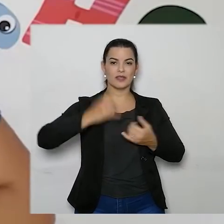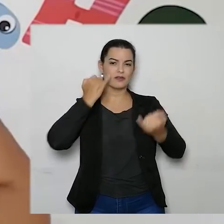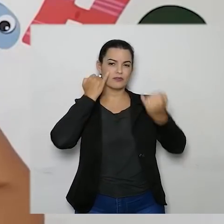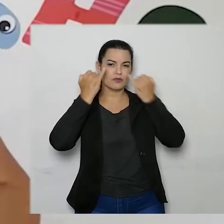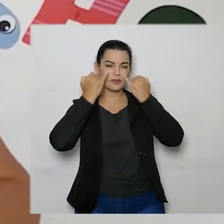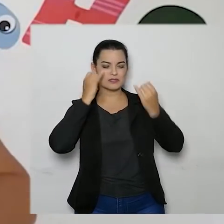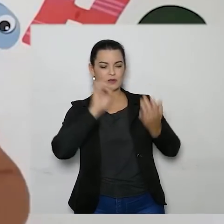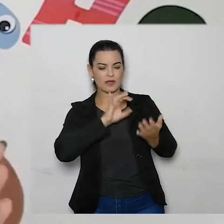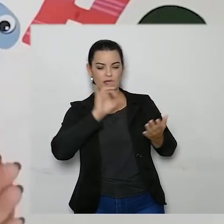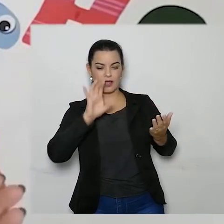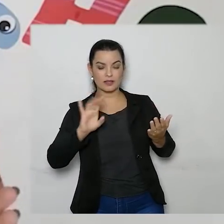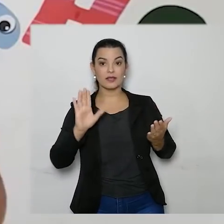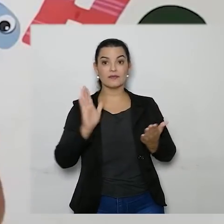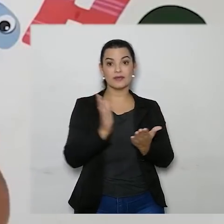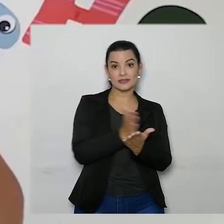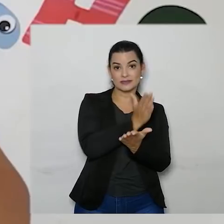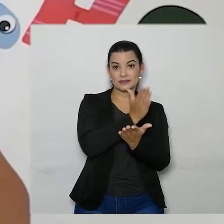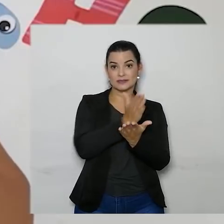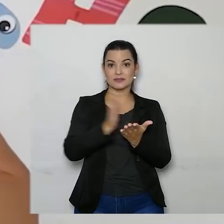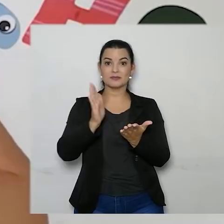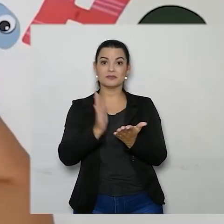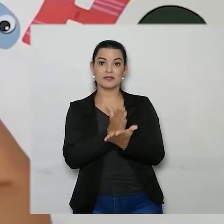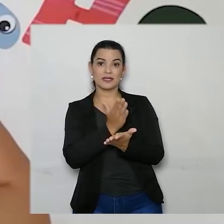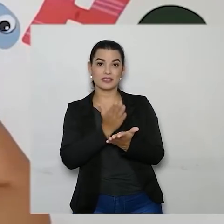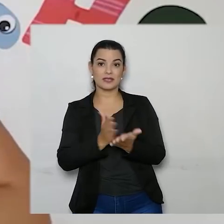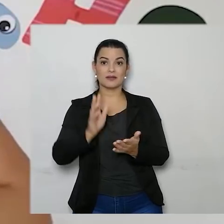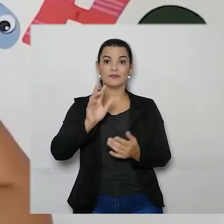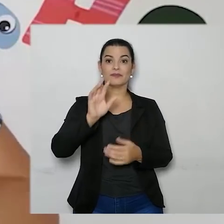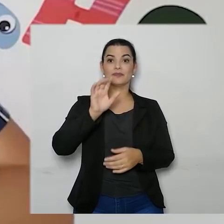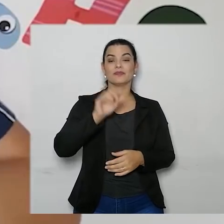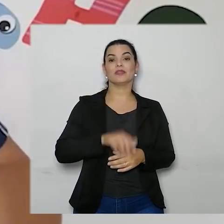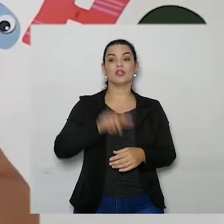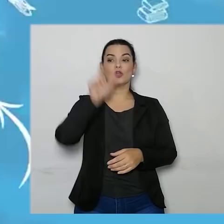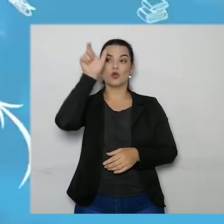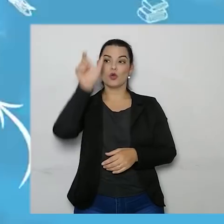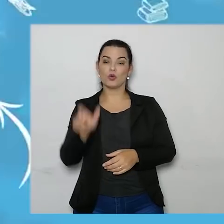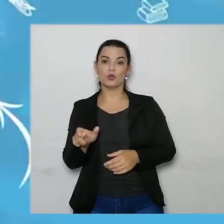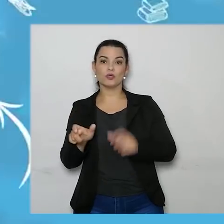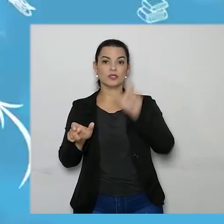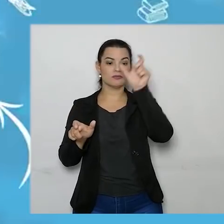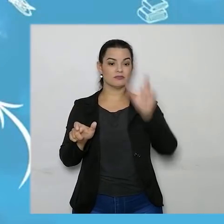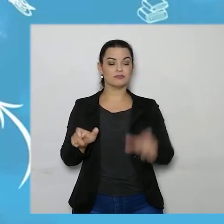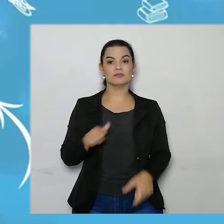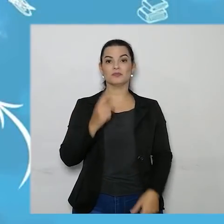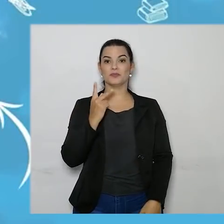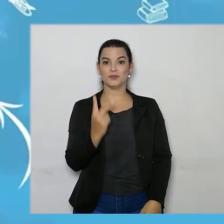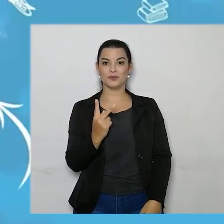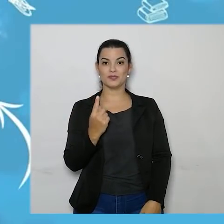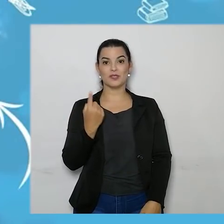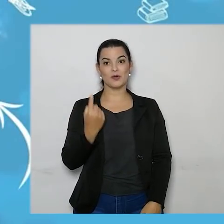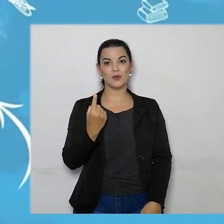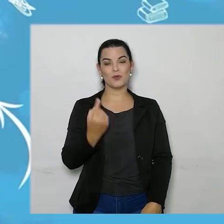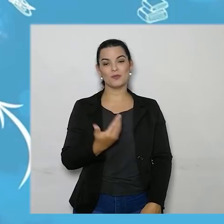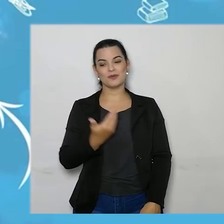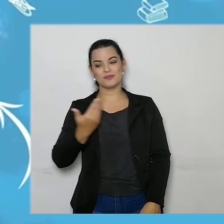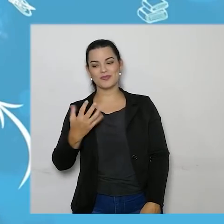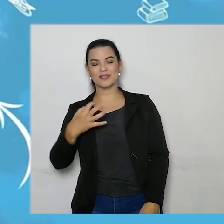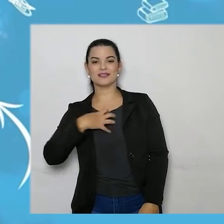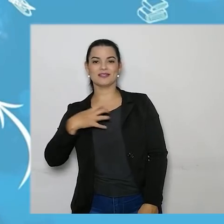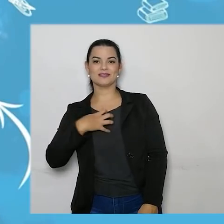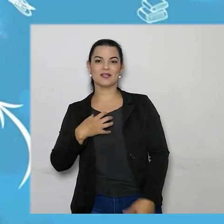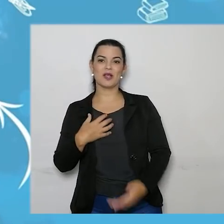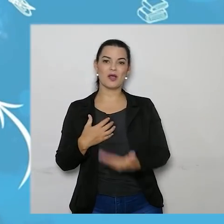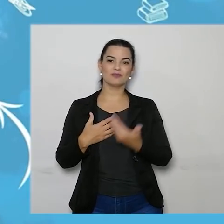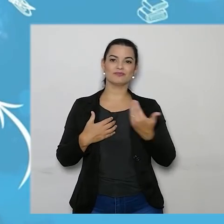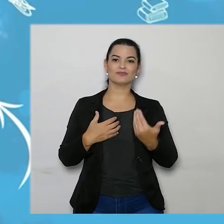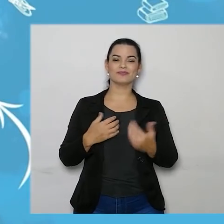vai separar tudo isso em duas colunas. Uma para sentimento e a outra